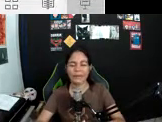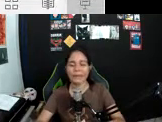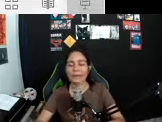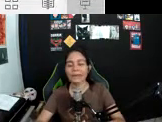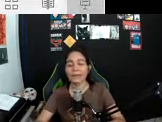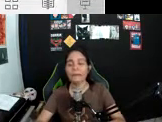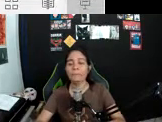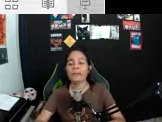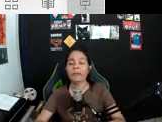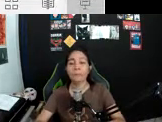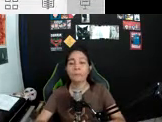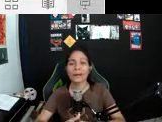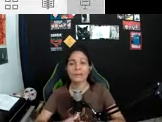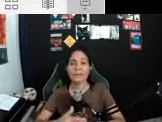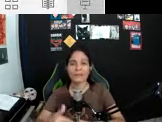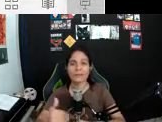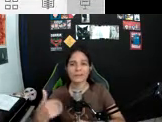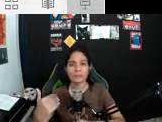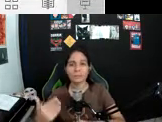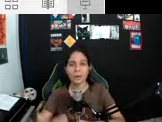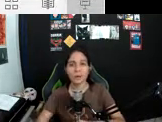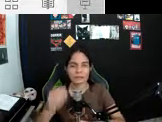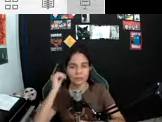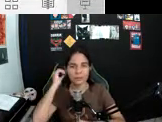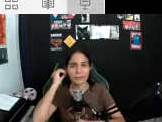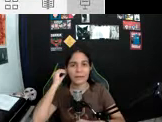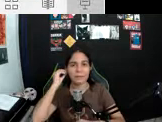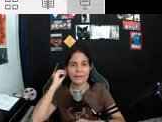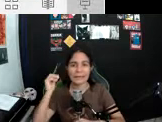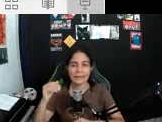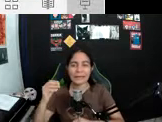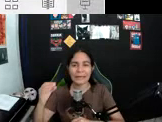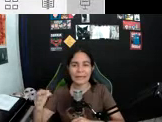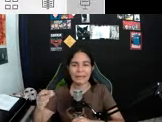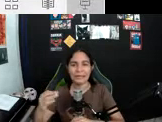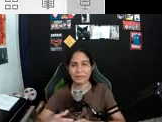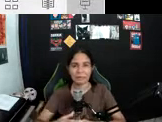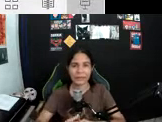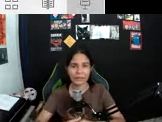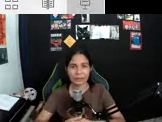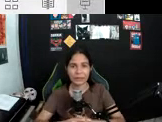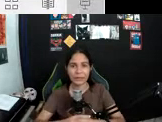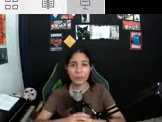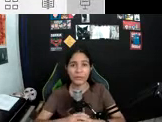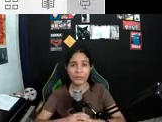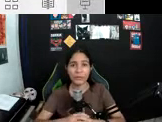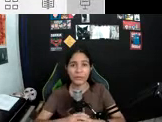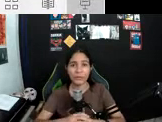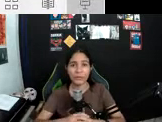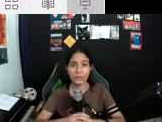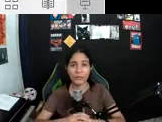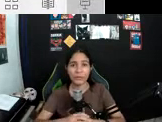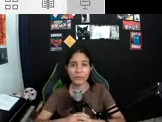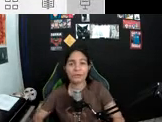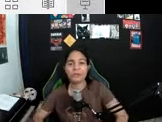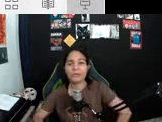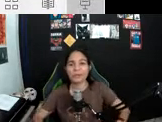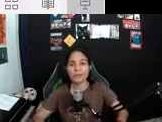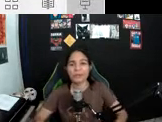formar e trabalhar na área. Então, para que vocês possam trabalhar na área de enfermagem, né, como